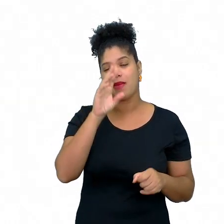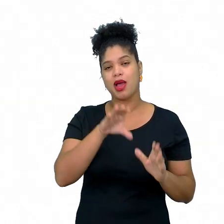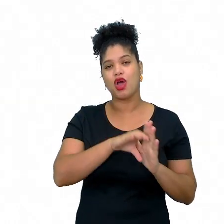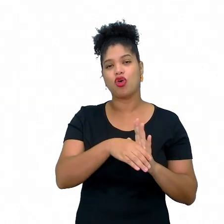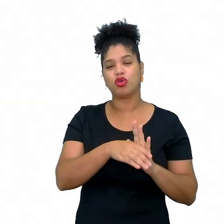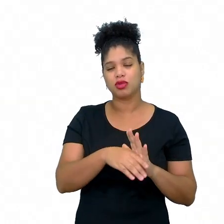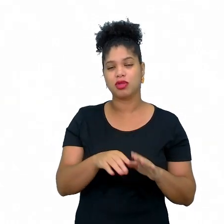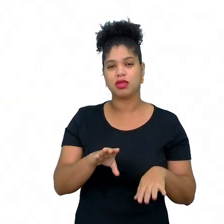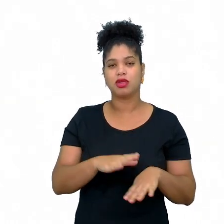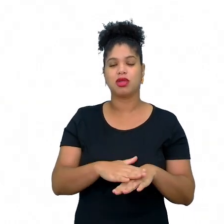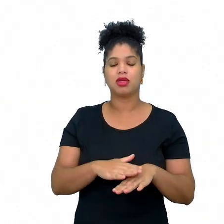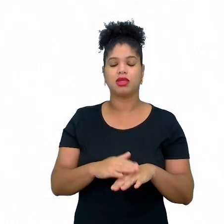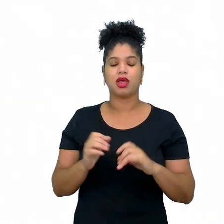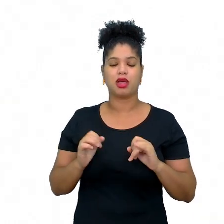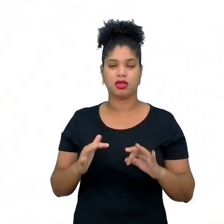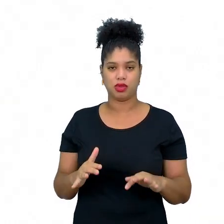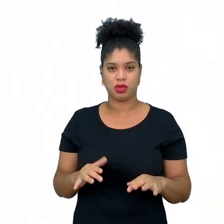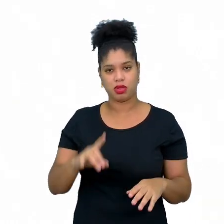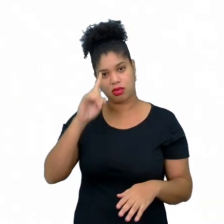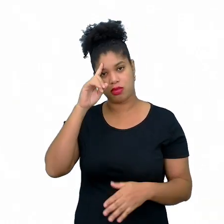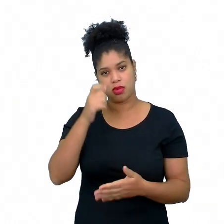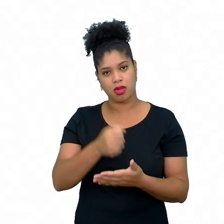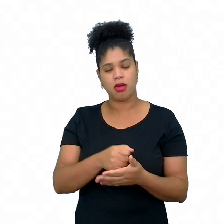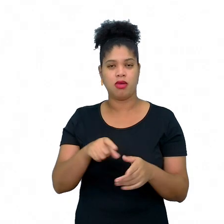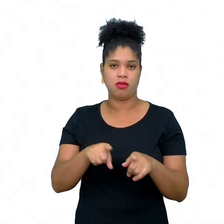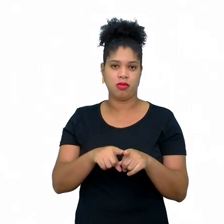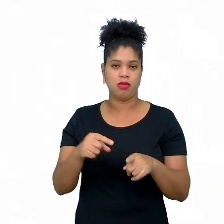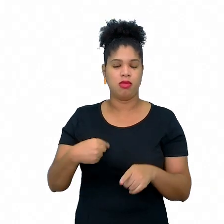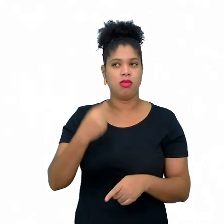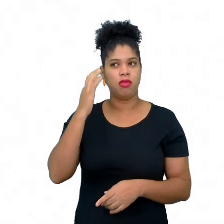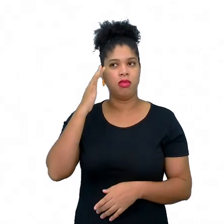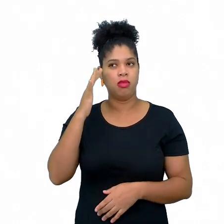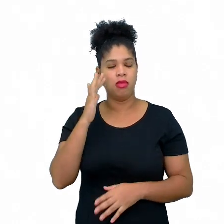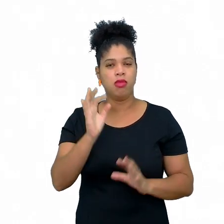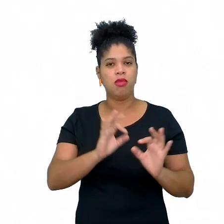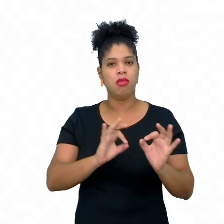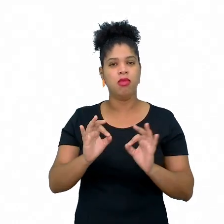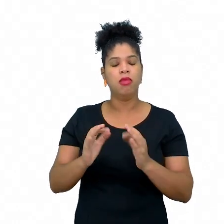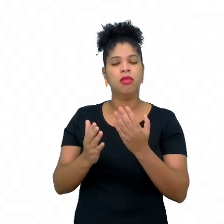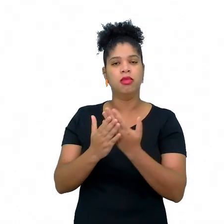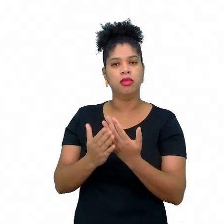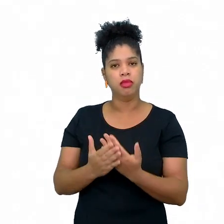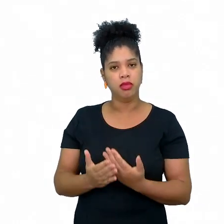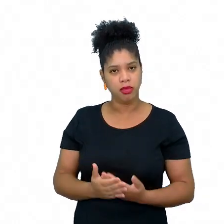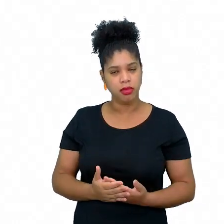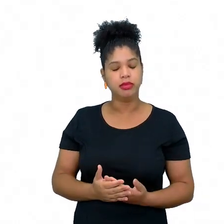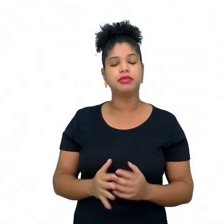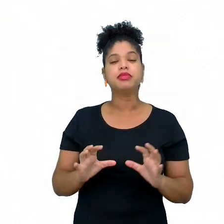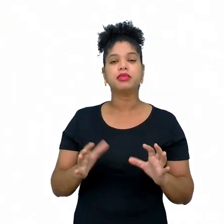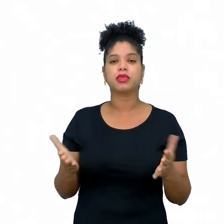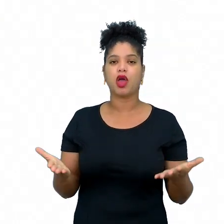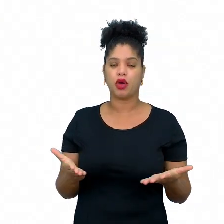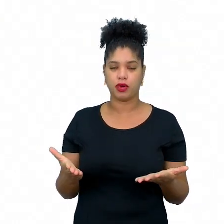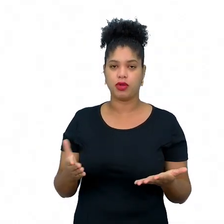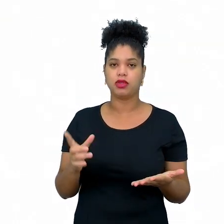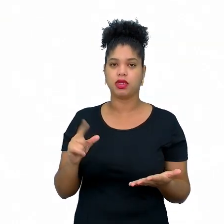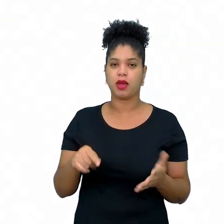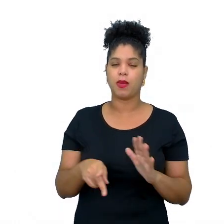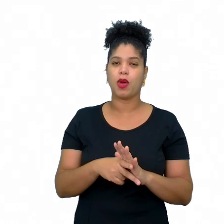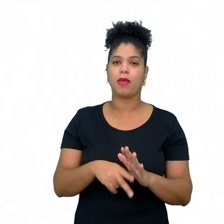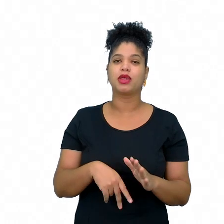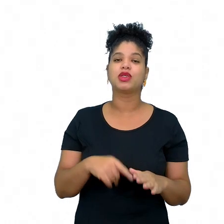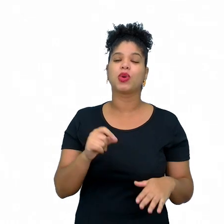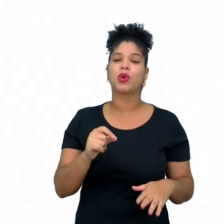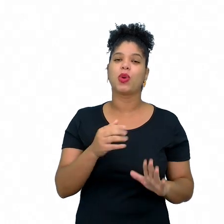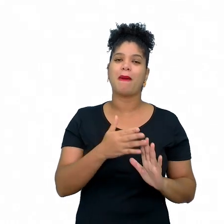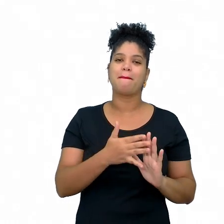tome outras decisões também. Então, precisamos pensar em um plano de aula, nesse momento aqui de desdobramento de pauta,